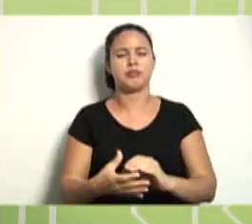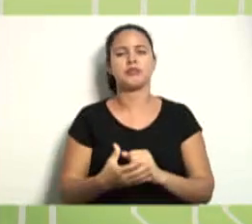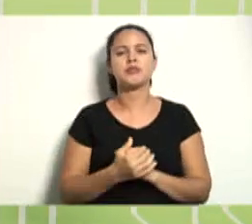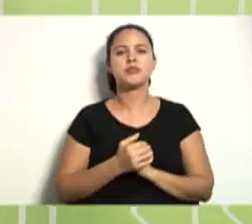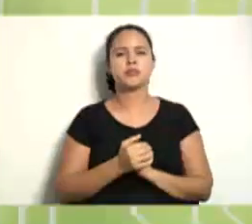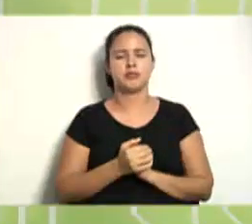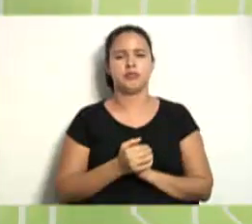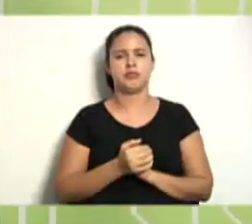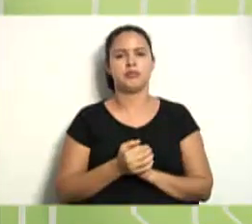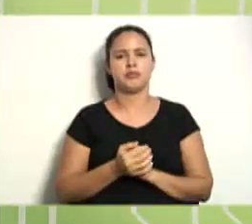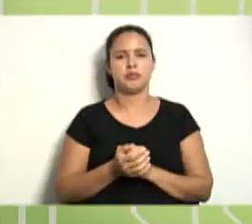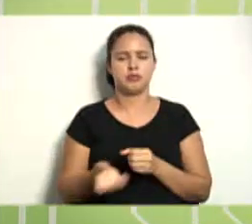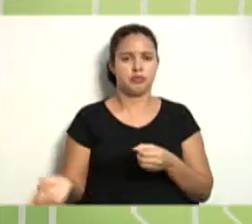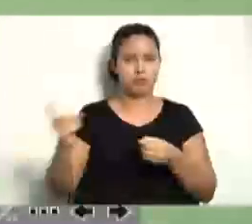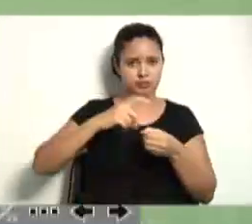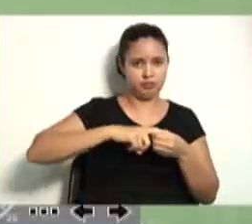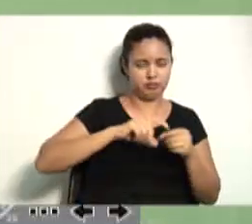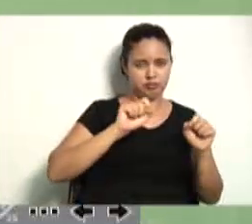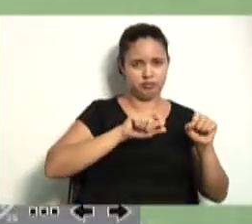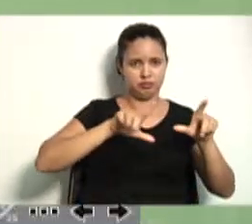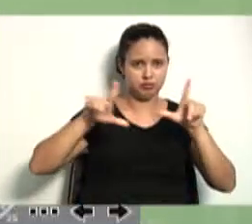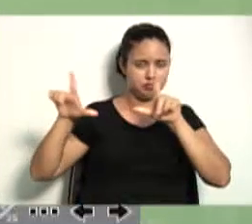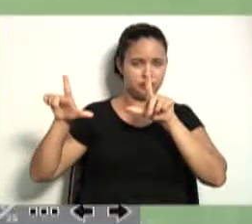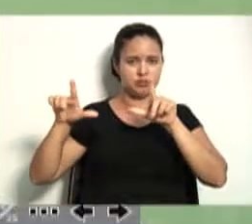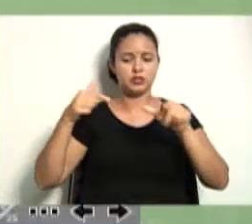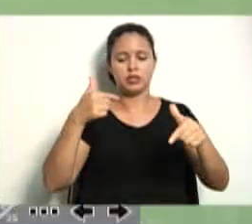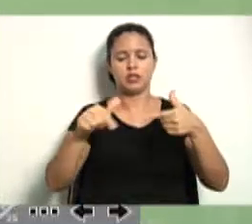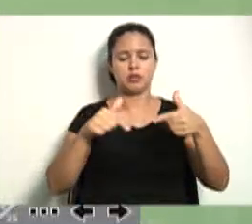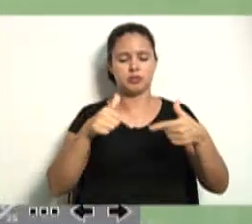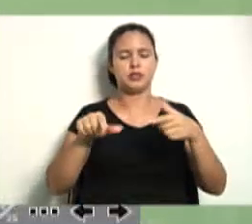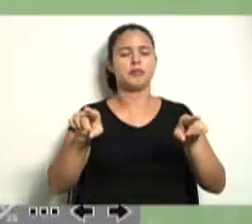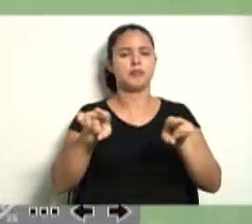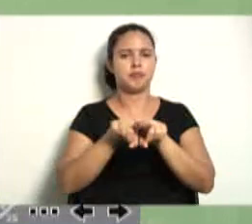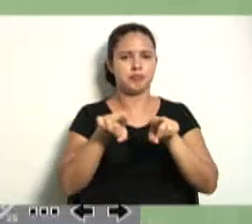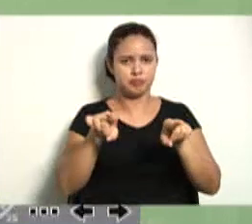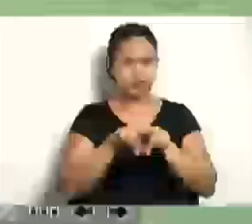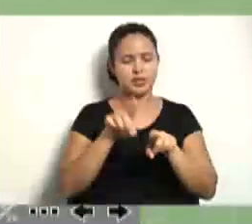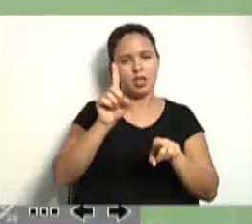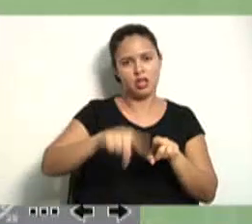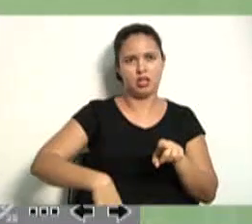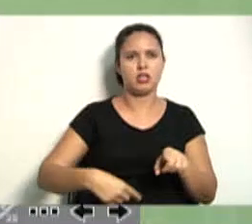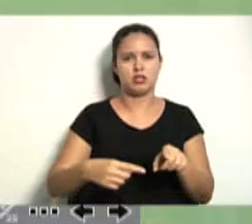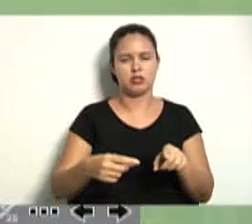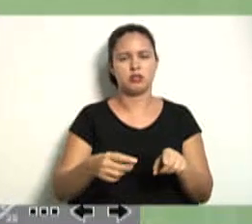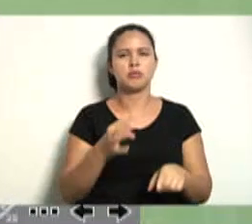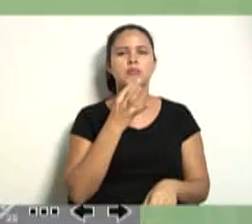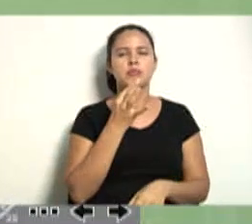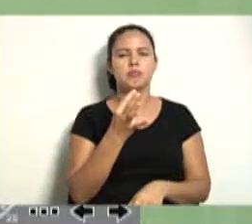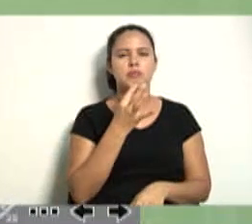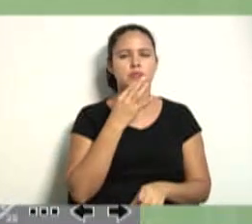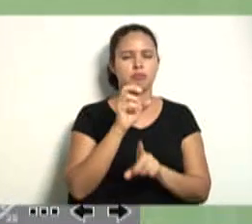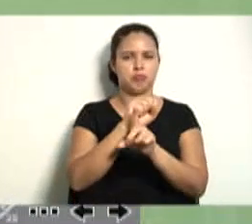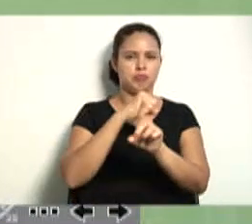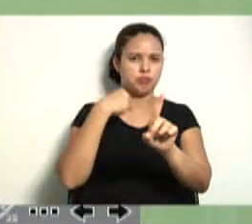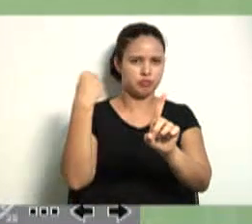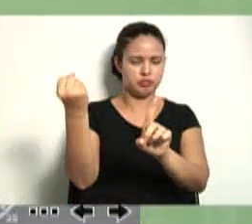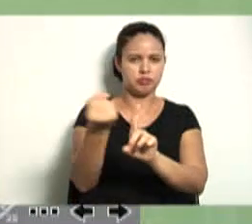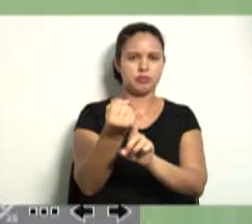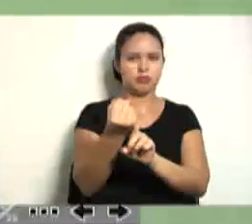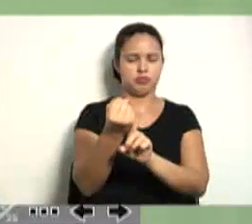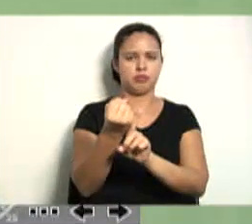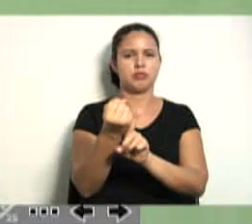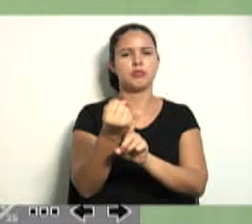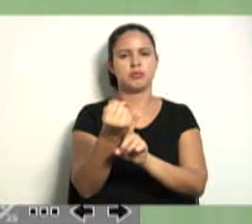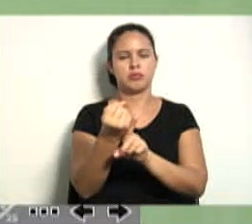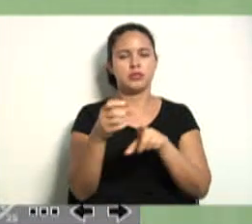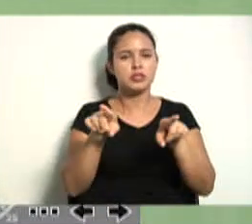voltar aqui para o slide. O trabalho é também uma forma de reconhecimento social, ou seja,